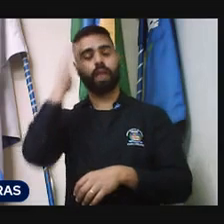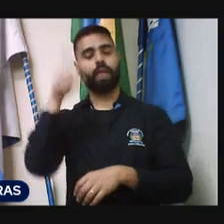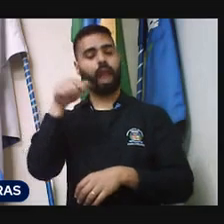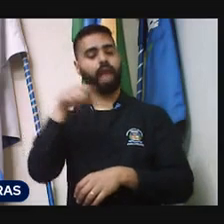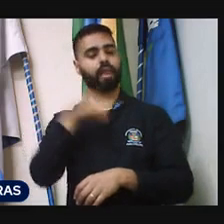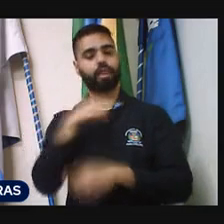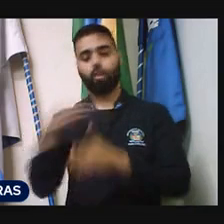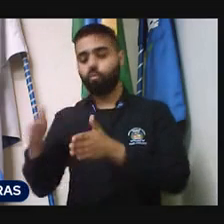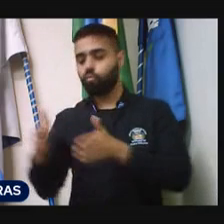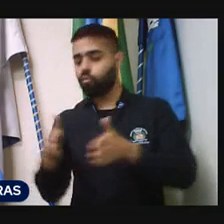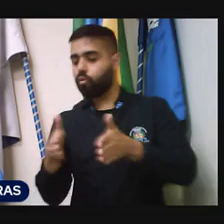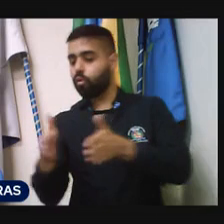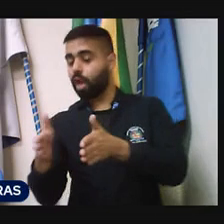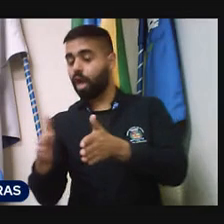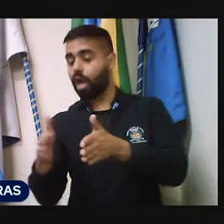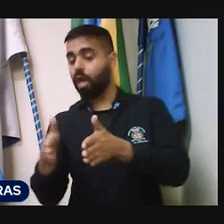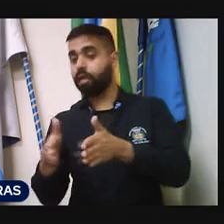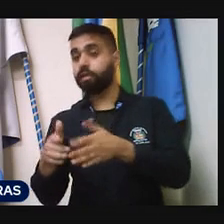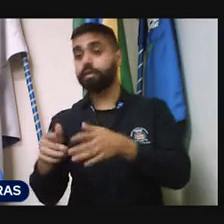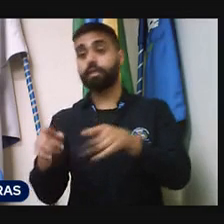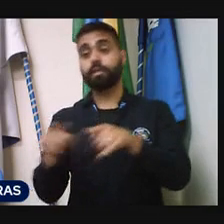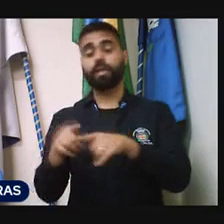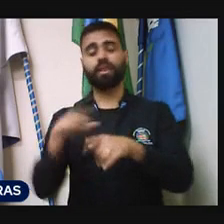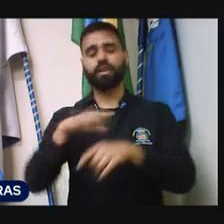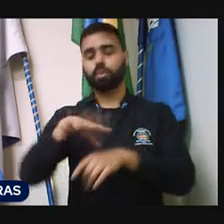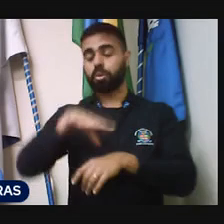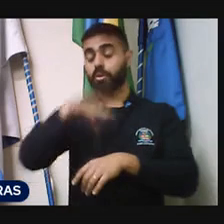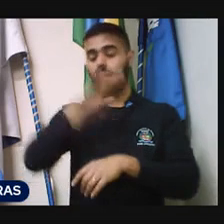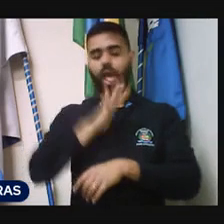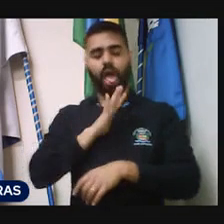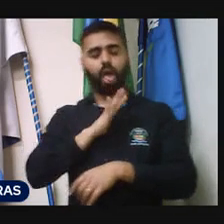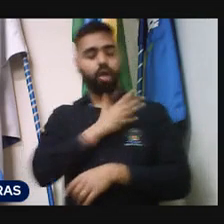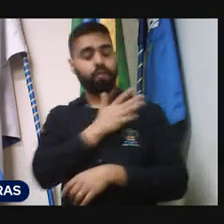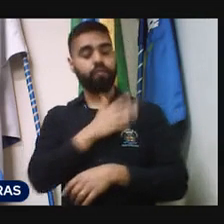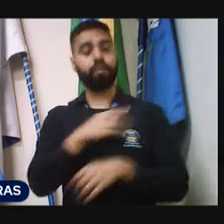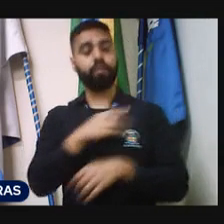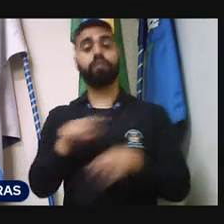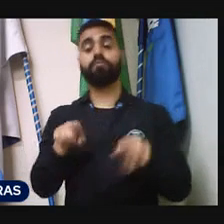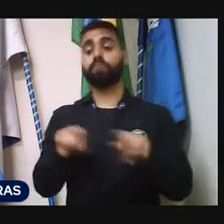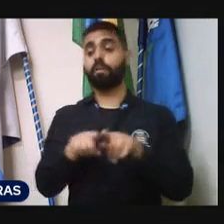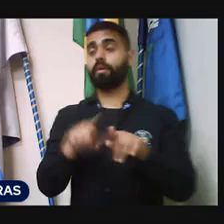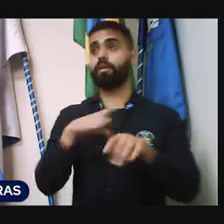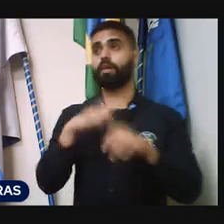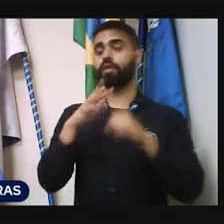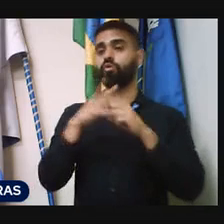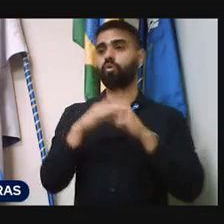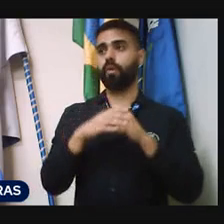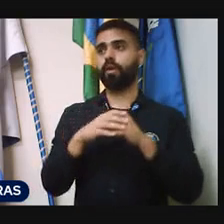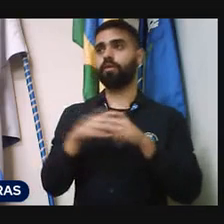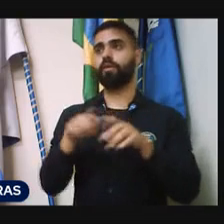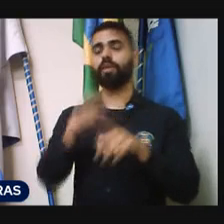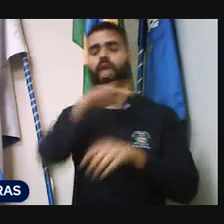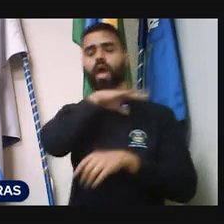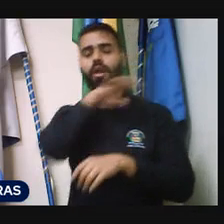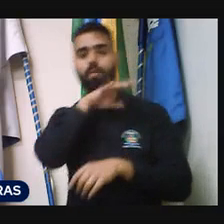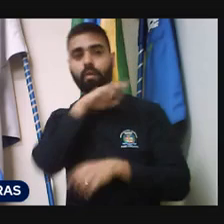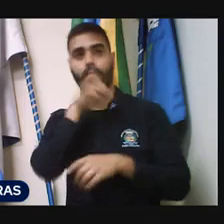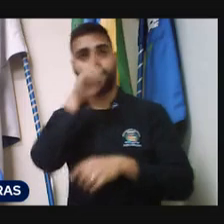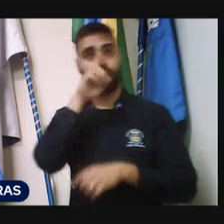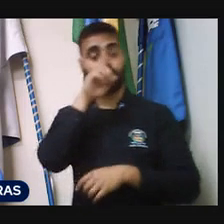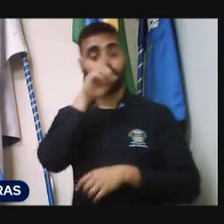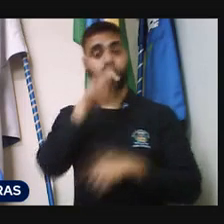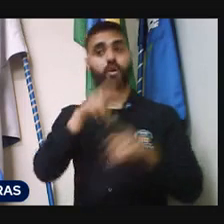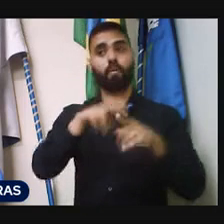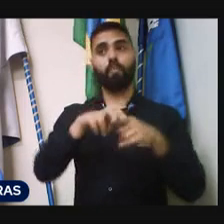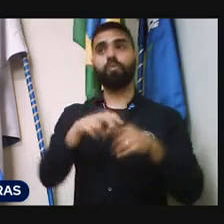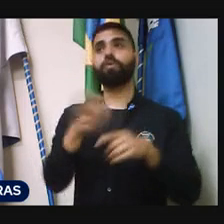córrego com grande extensão e esse causa mau cheiro doenças animais peçonhentos que ter mais transtornos aos moradores dessa forma